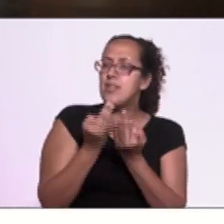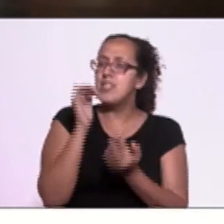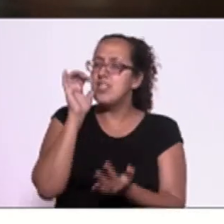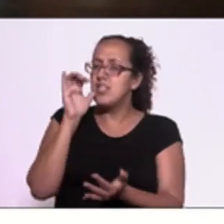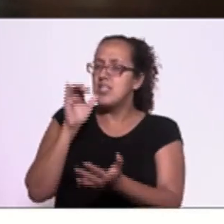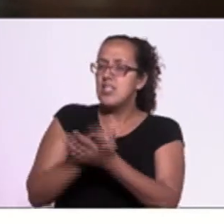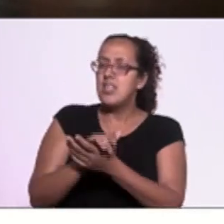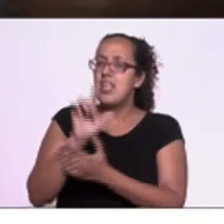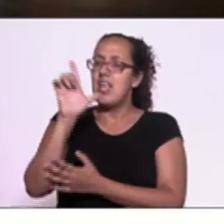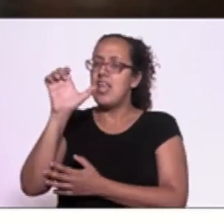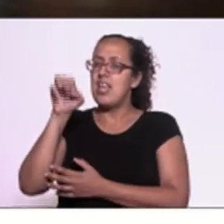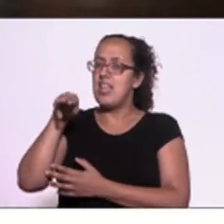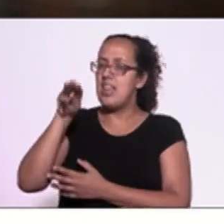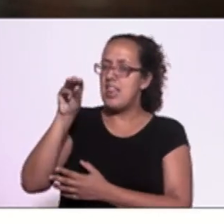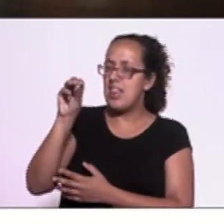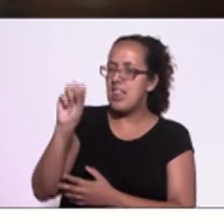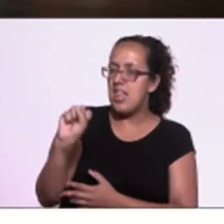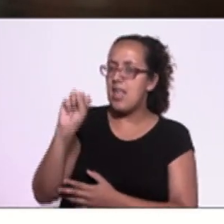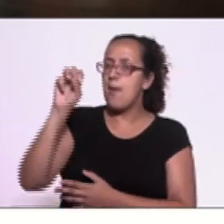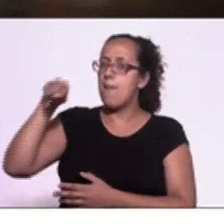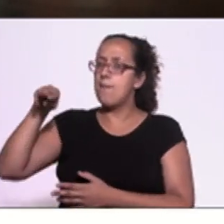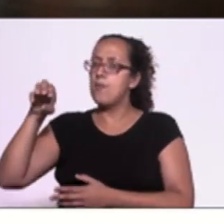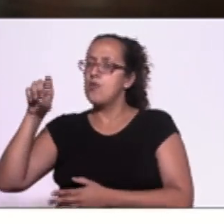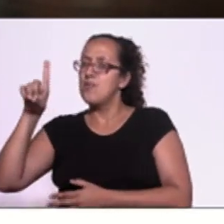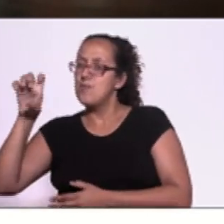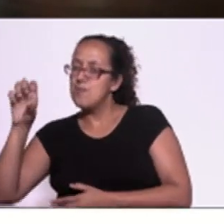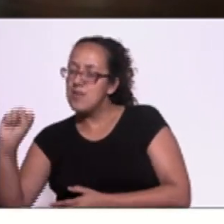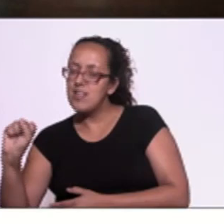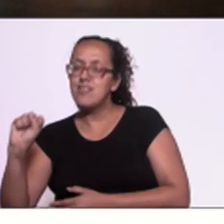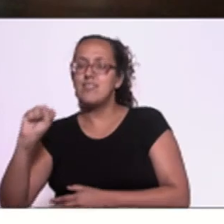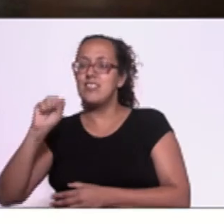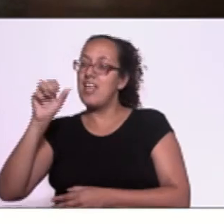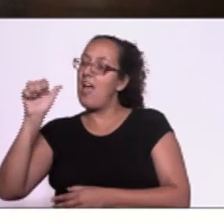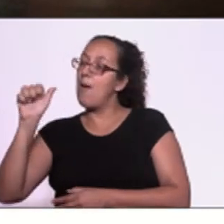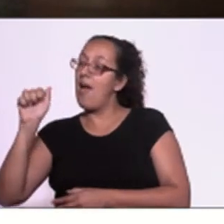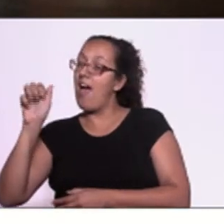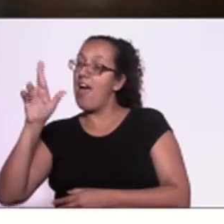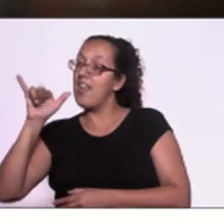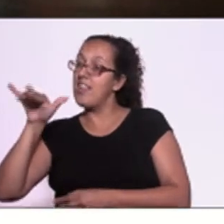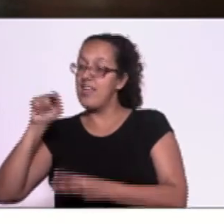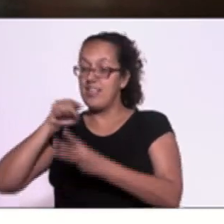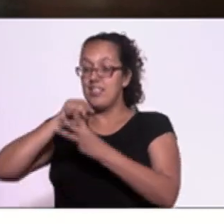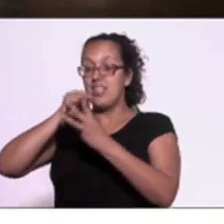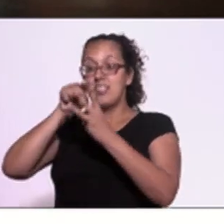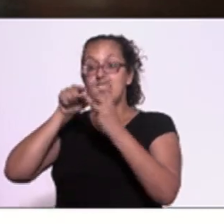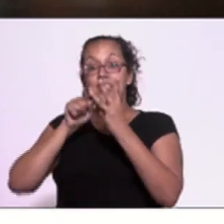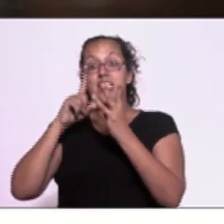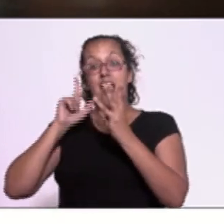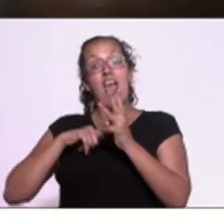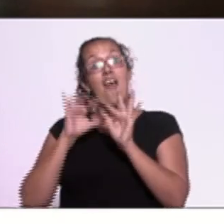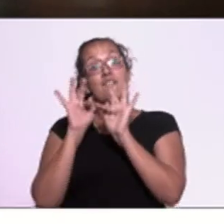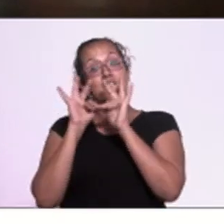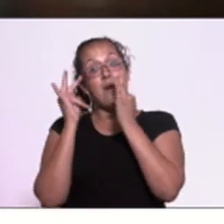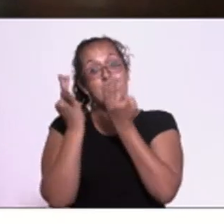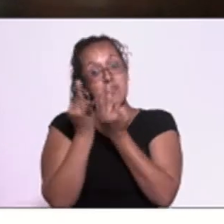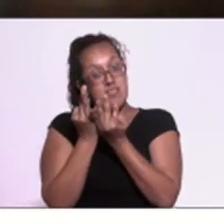de Lemos, Mendes e de Mariano de Oliveira. Os três eram concunhados.